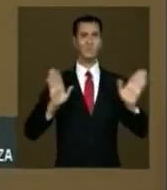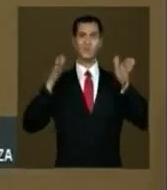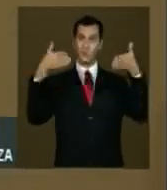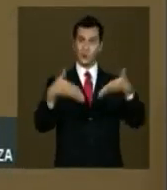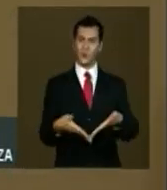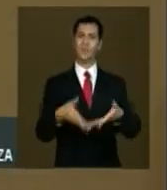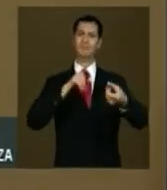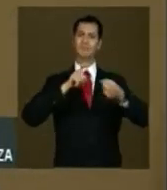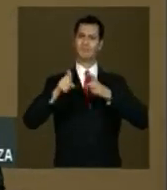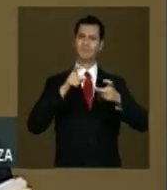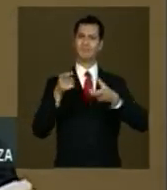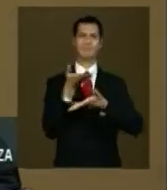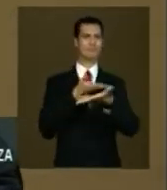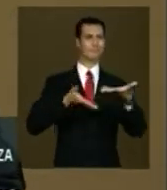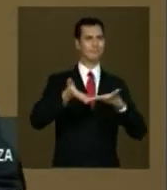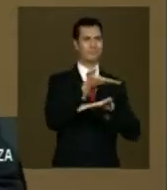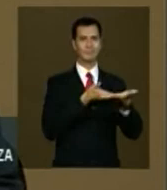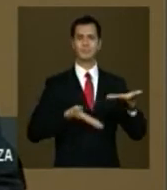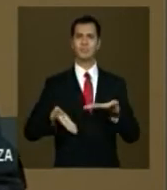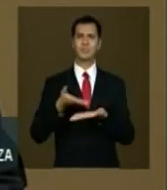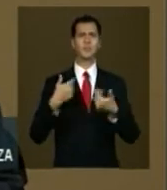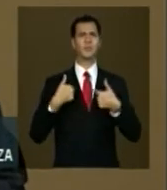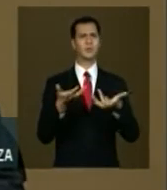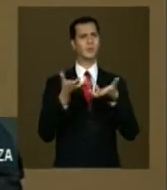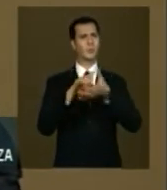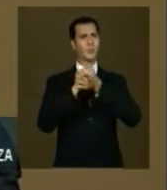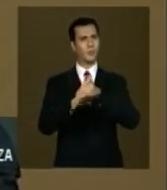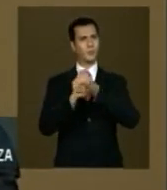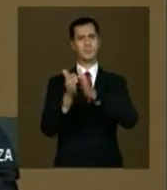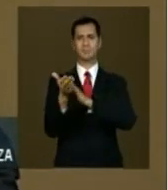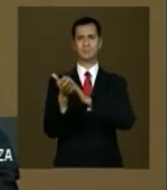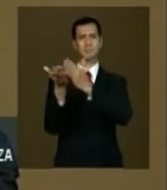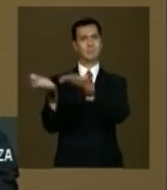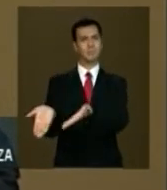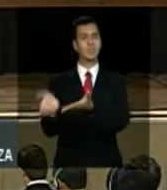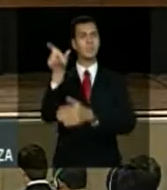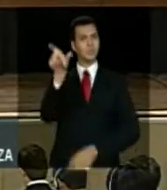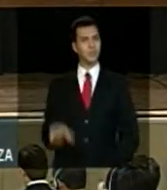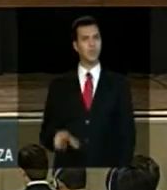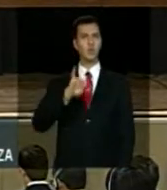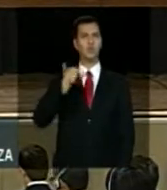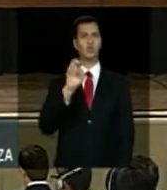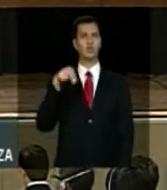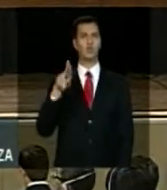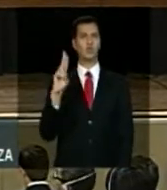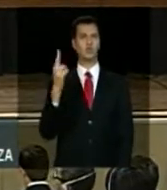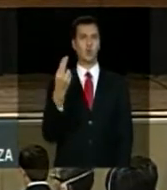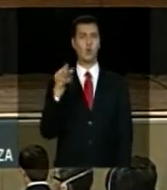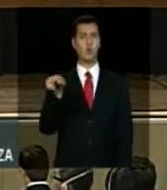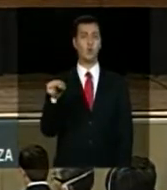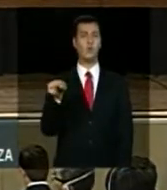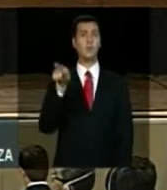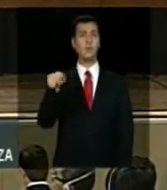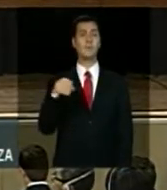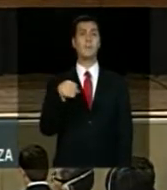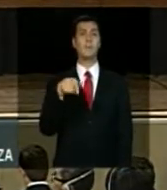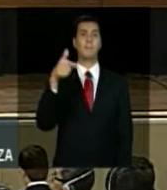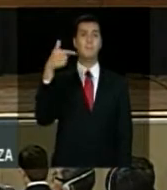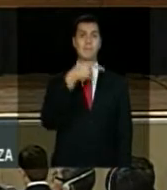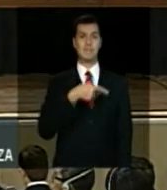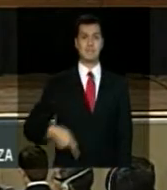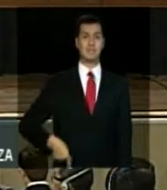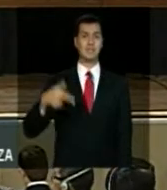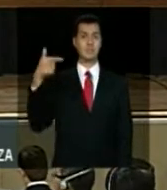queria entar de forma muito especial Senor John mahama Excelentíssimo Senhor vice-presidente da